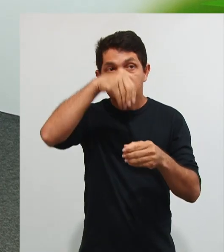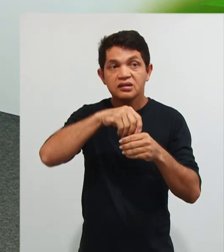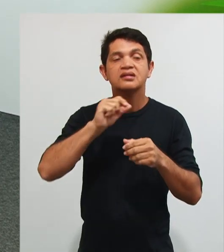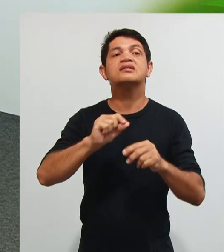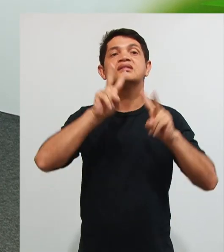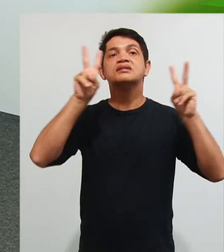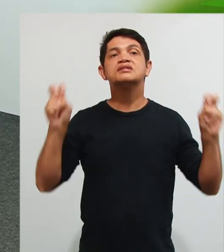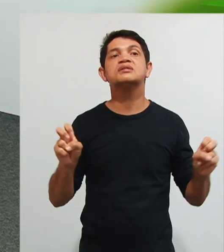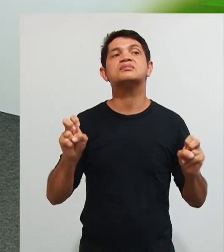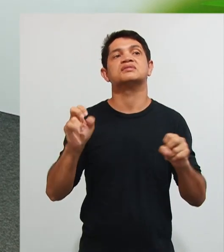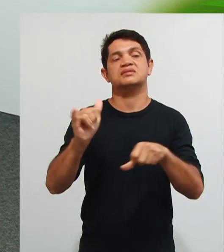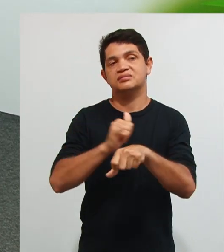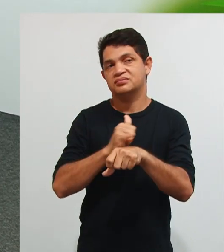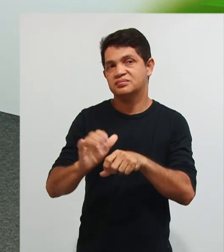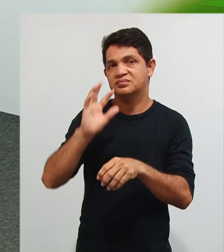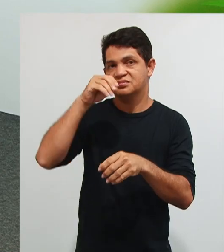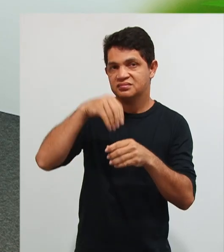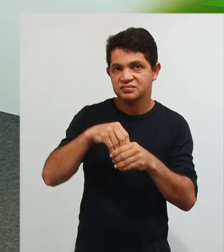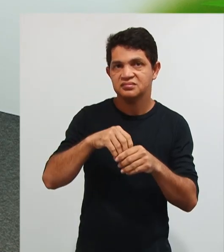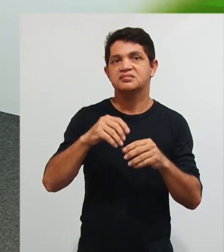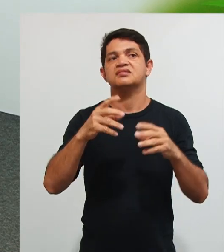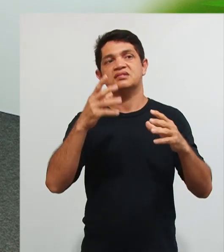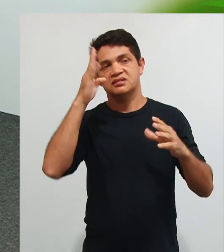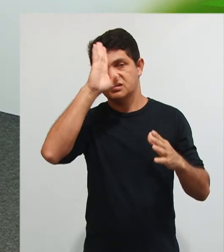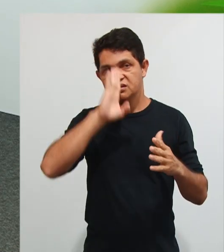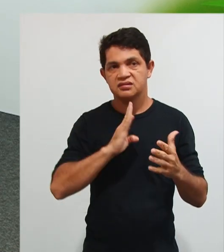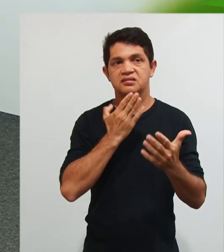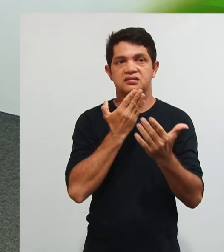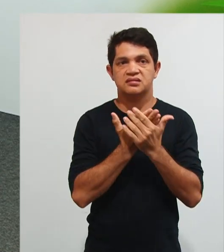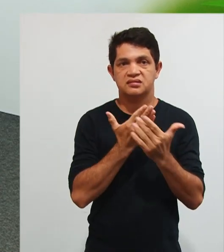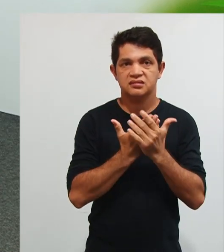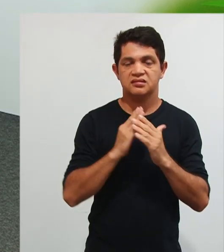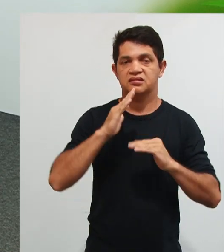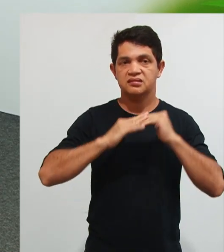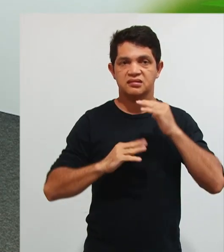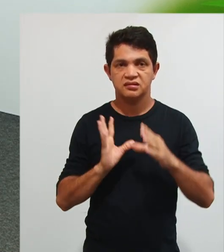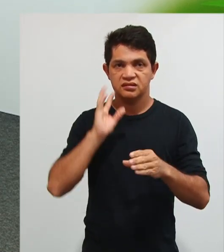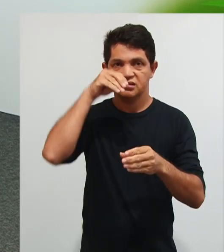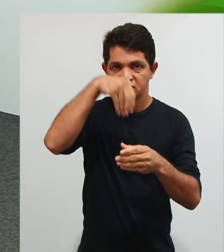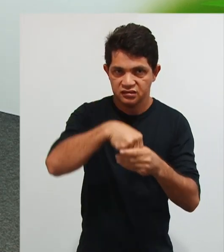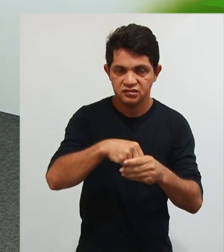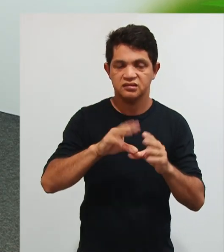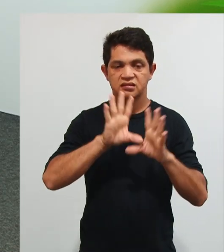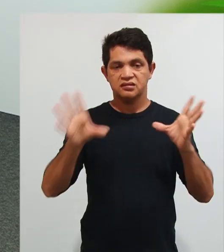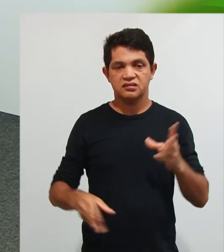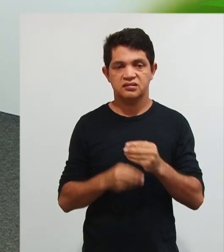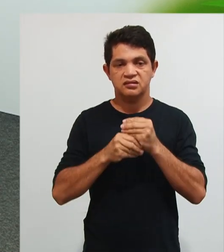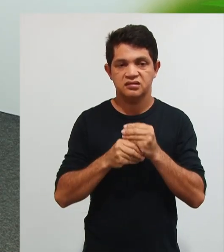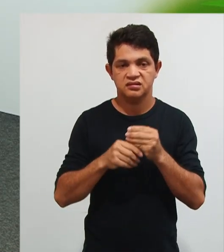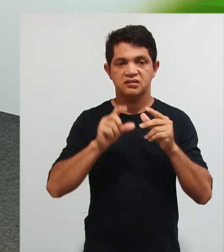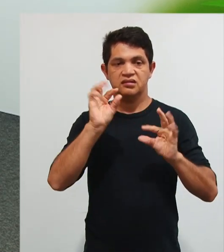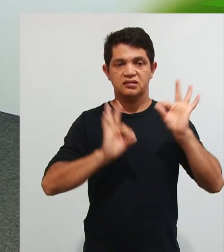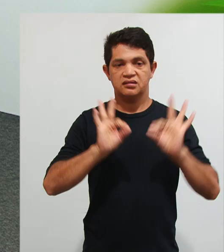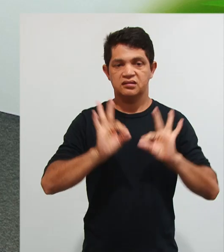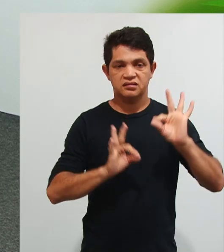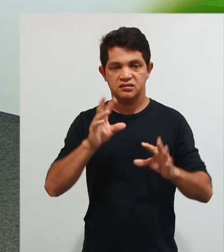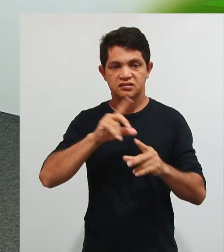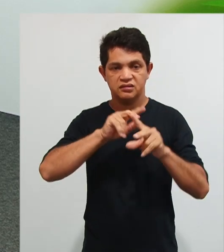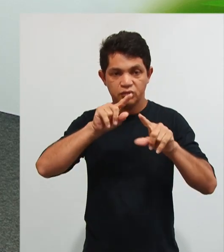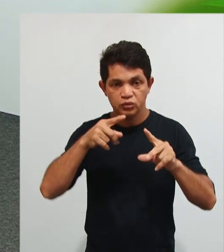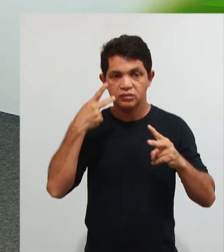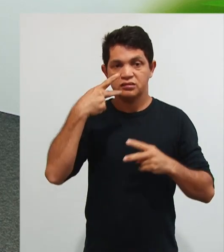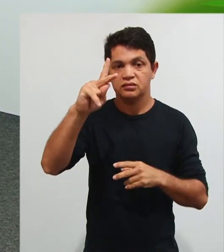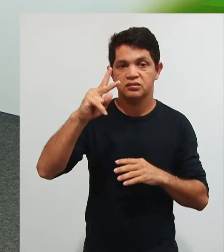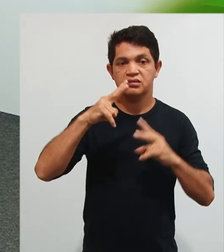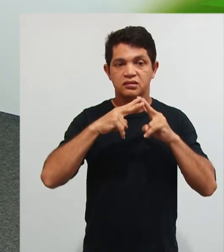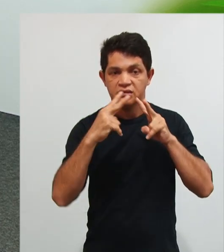no estúdio do IFRO e atrás de mim nós temos uma parede branca com pontos cinzas interconectados e na